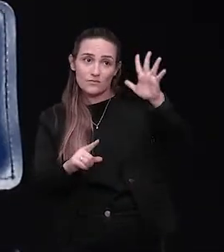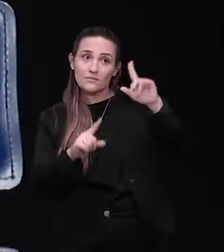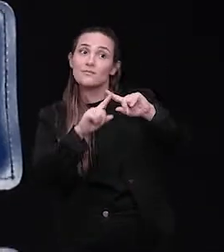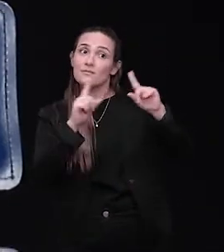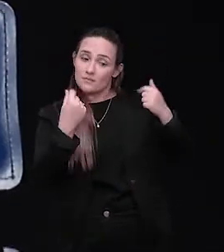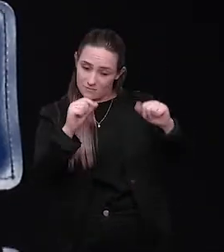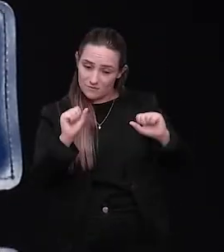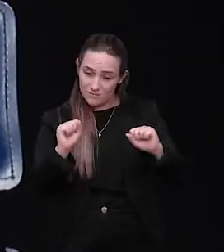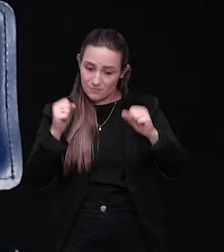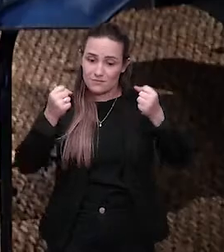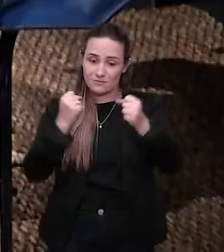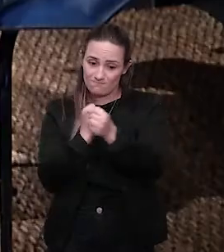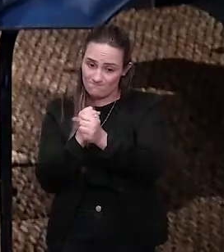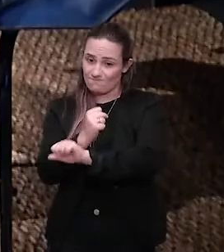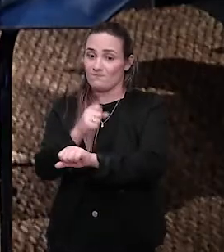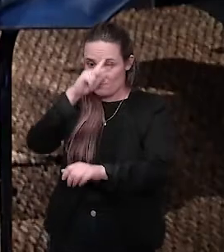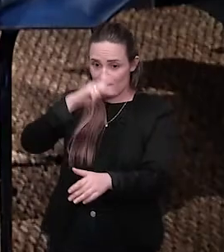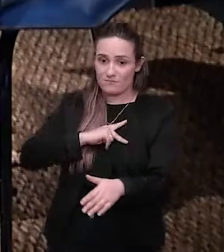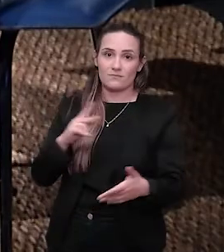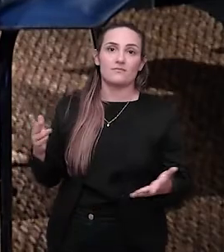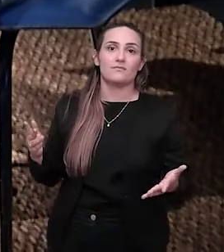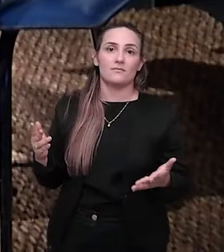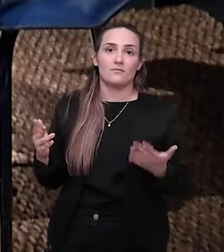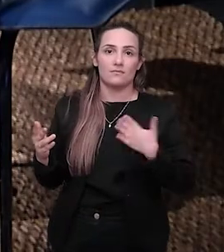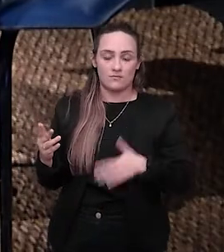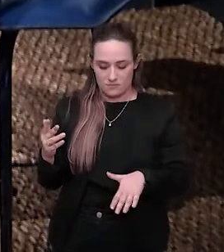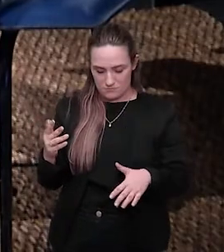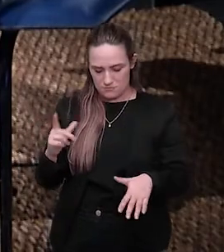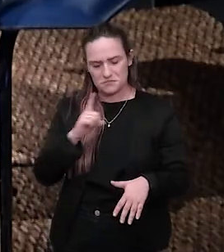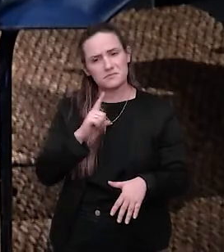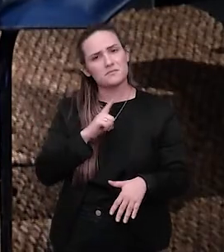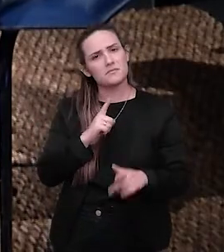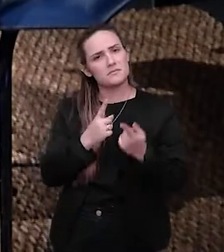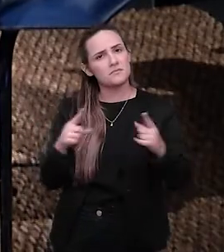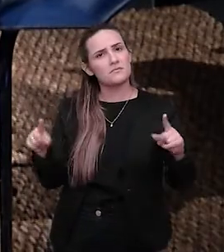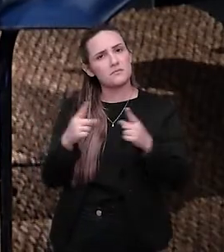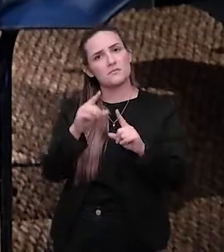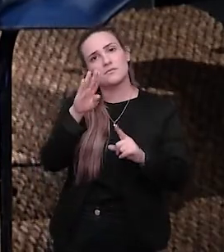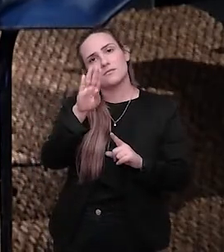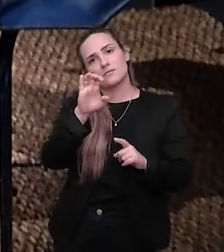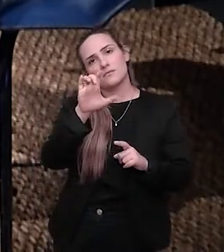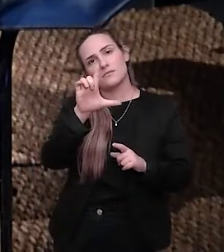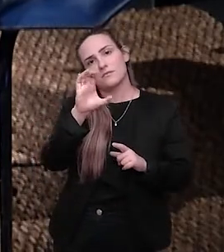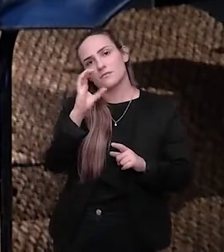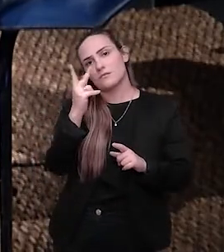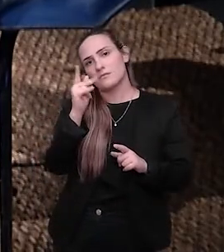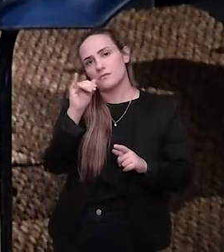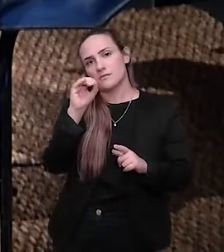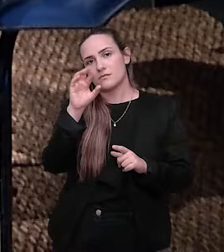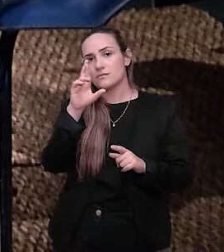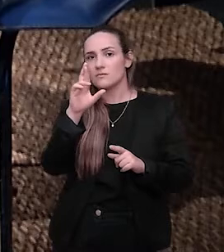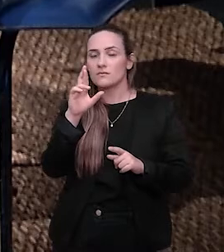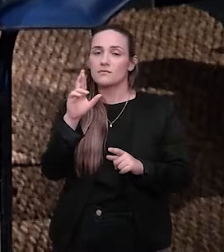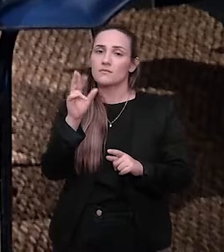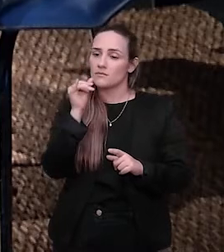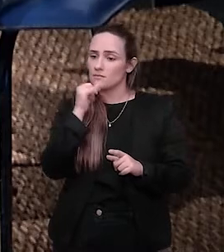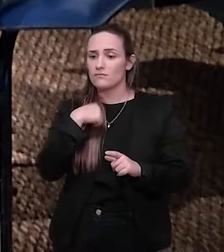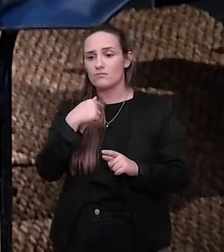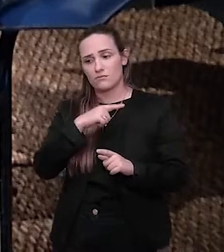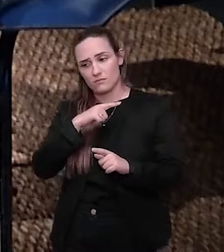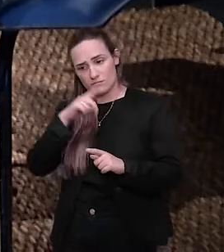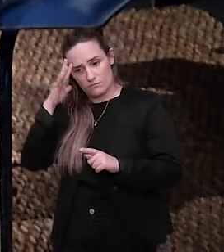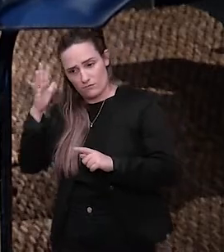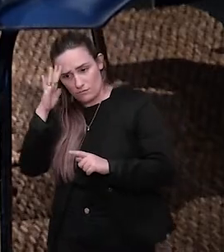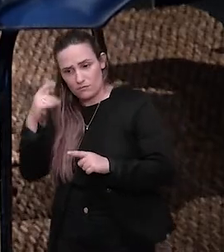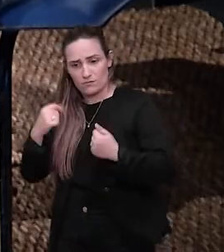têm sonhos, mas para ter sonhos, você tem que fazer a sua parte. Fazer a sua parte, como diz, tem uma música, acho que é do Belchior, que fala, né? Viver é melhor